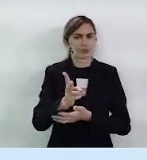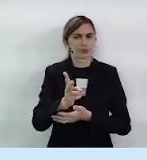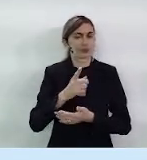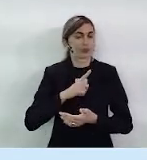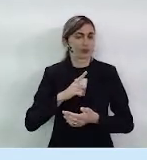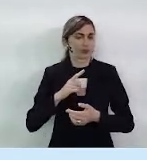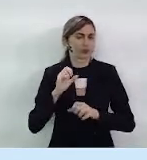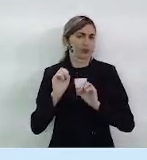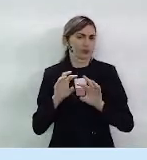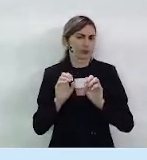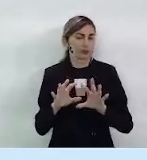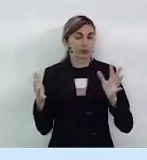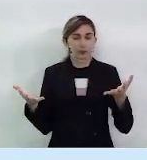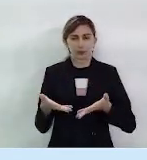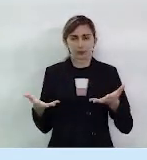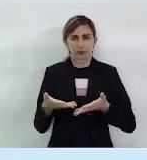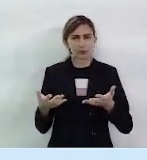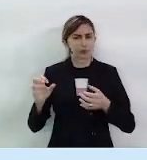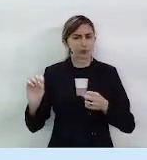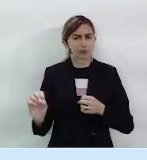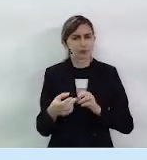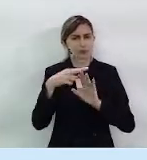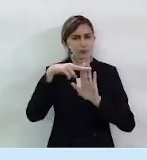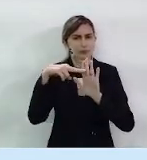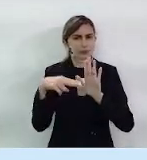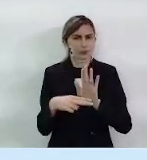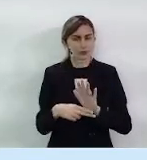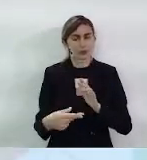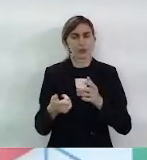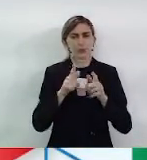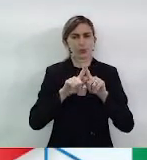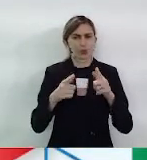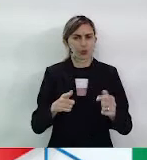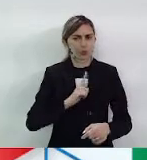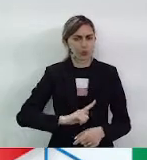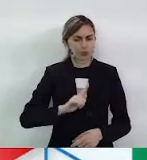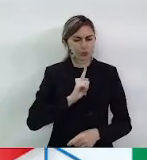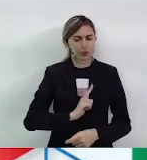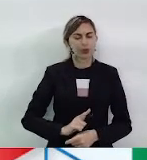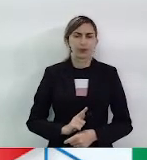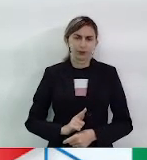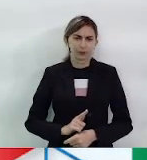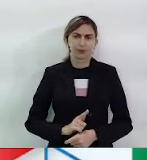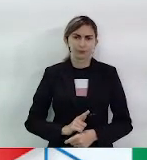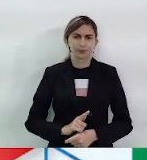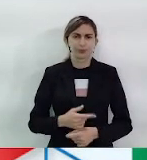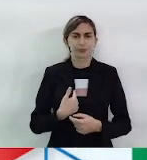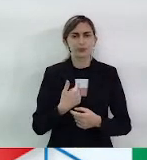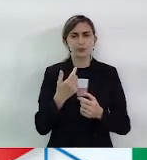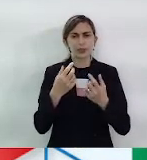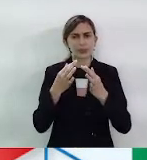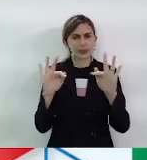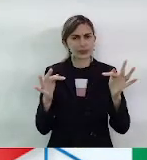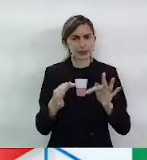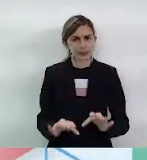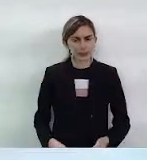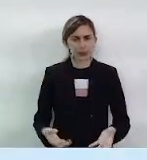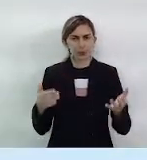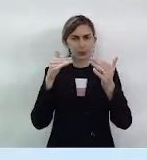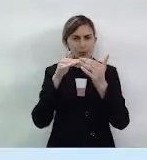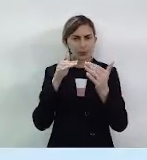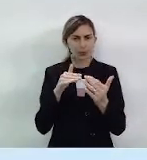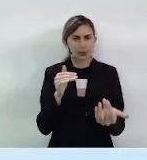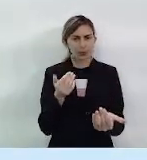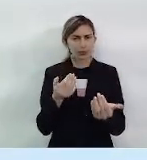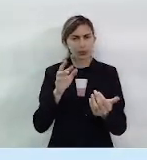a gente vai trabalhar hoje com a norma ortográfica, focando aí na sintaxe de concordância e